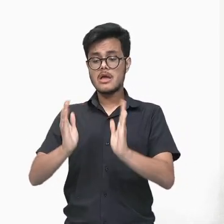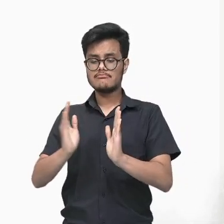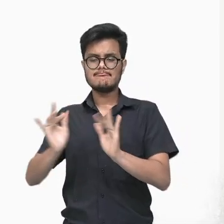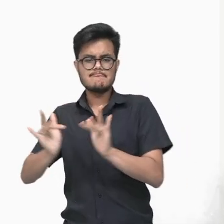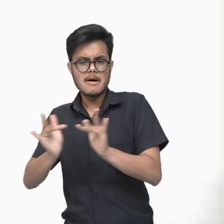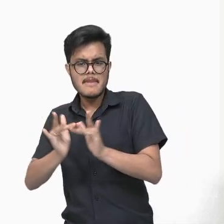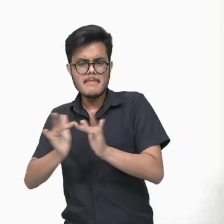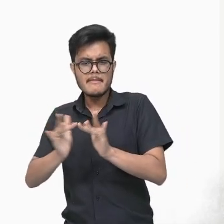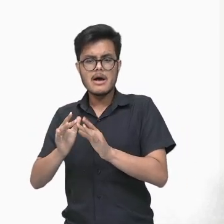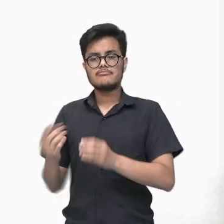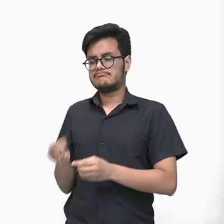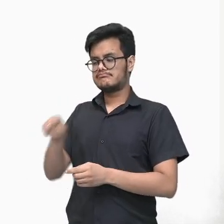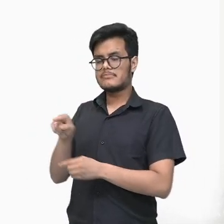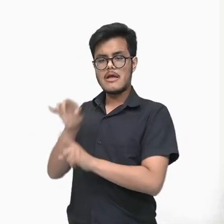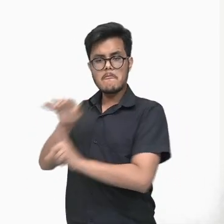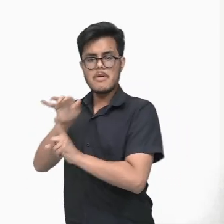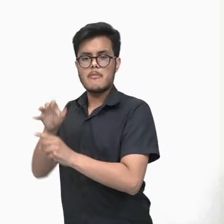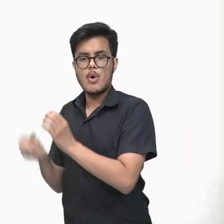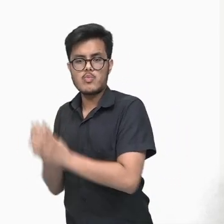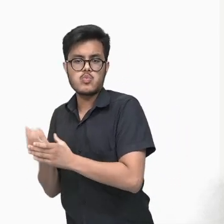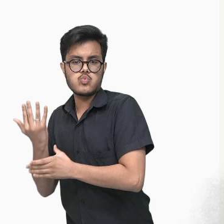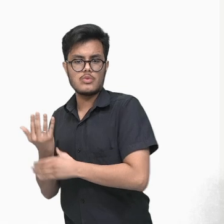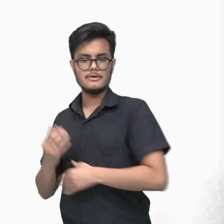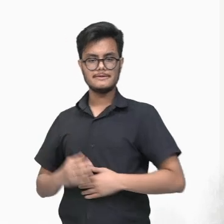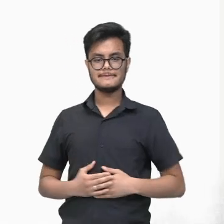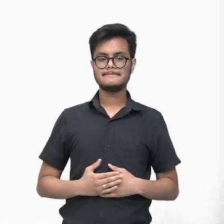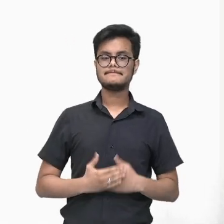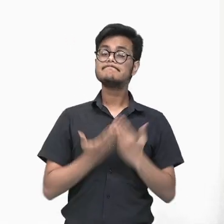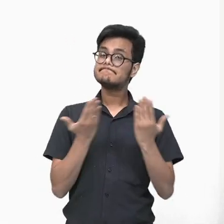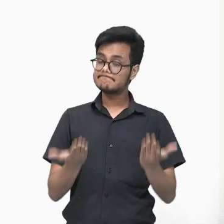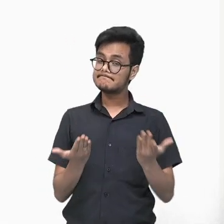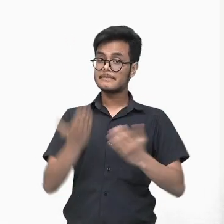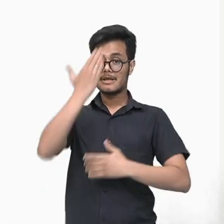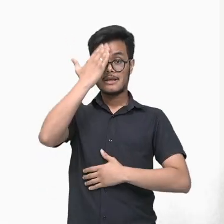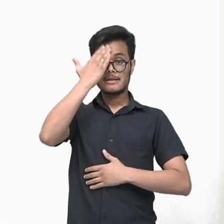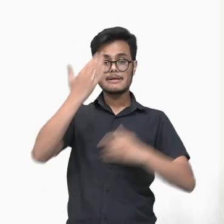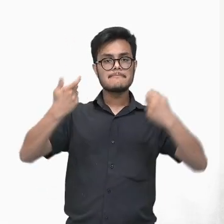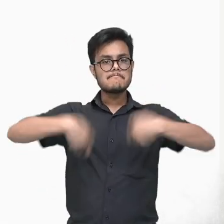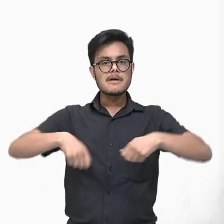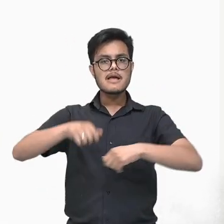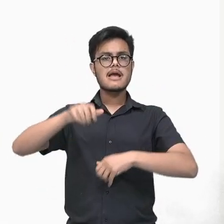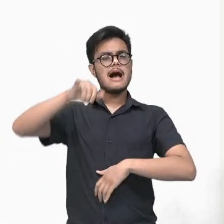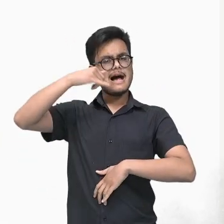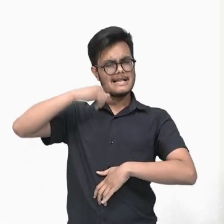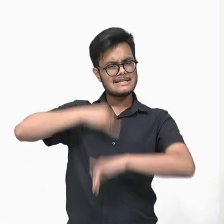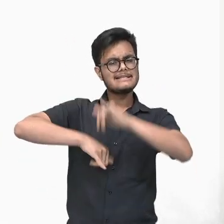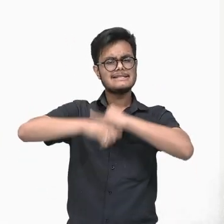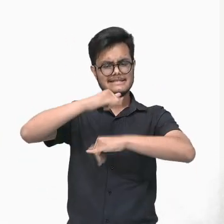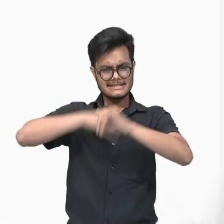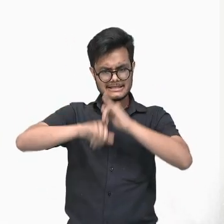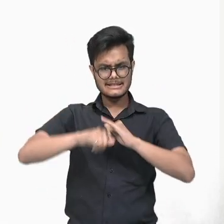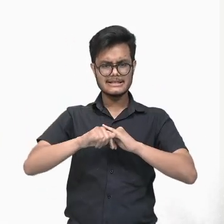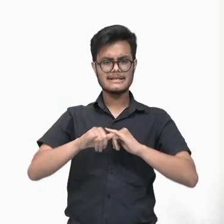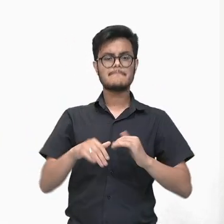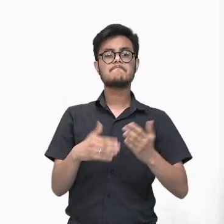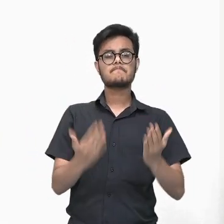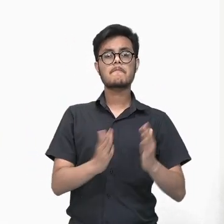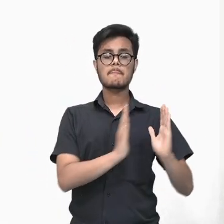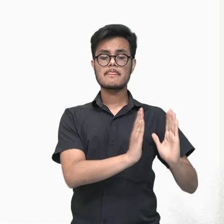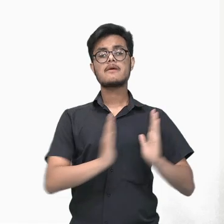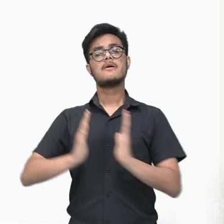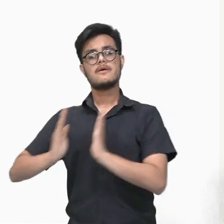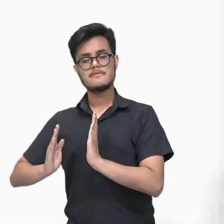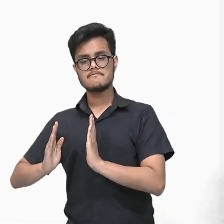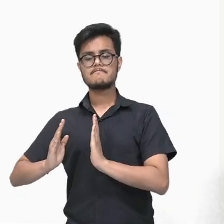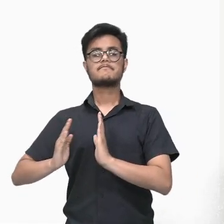por indução. Percebam que eletrizar significa ou determinar